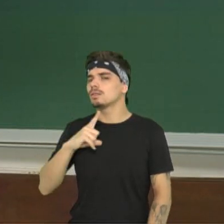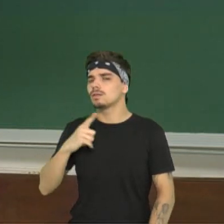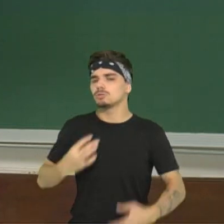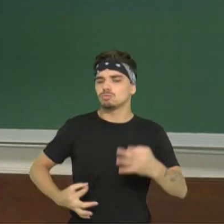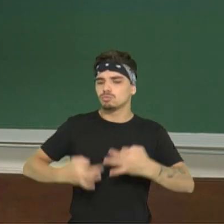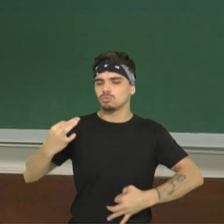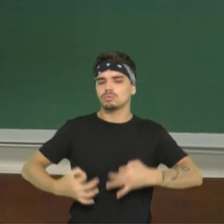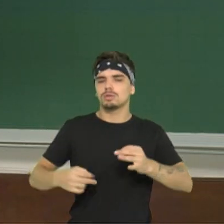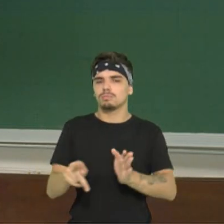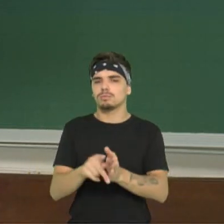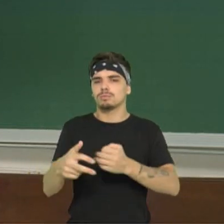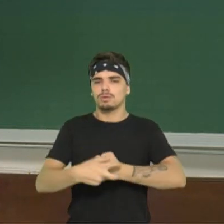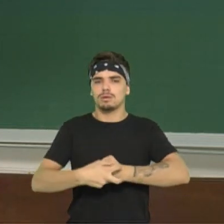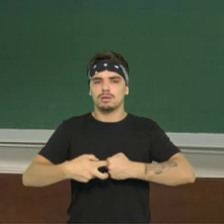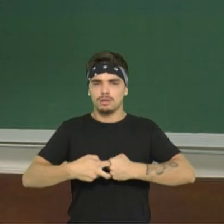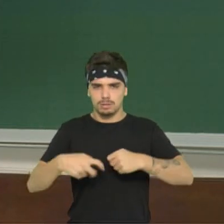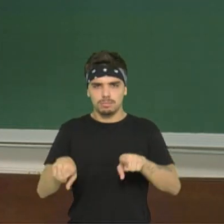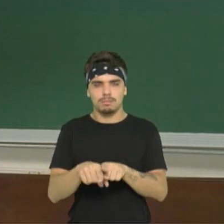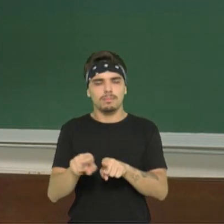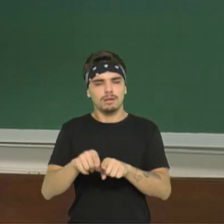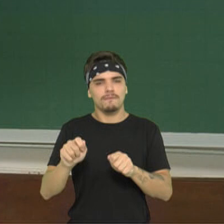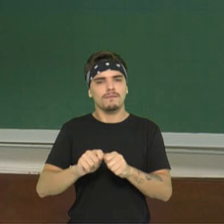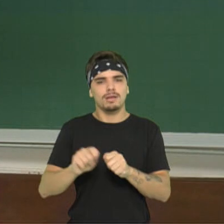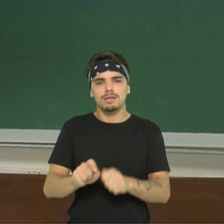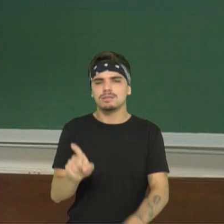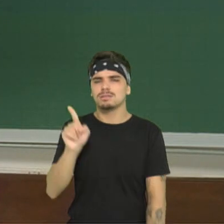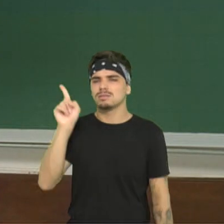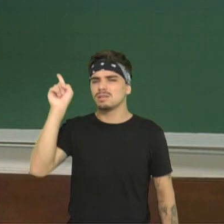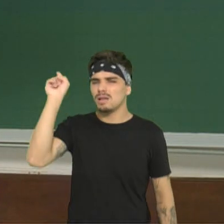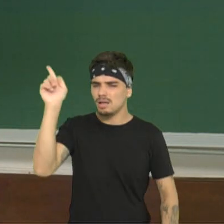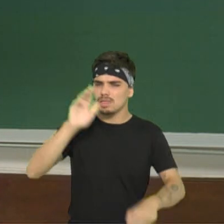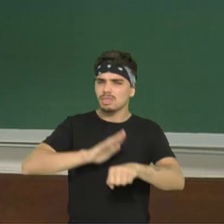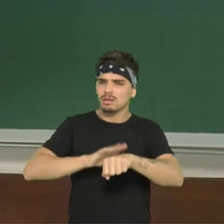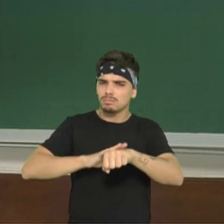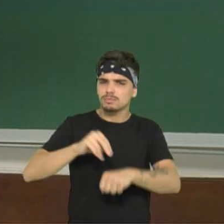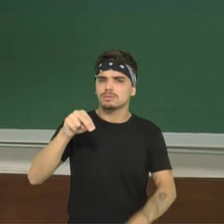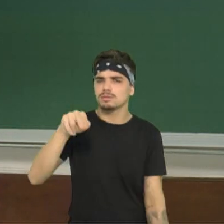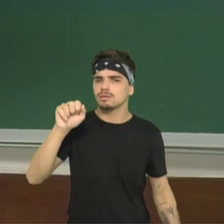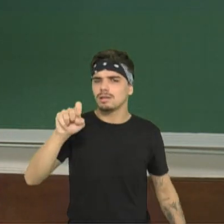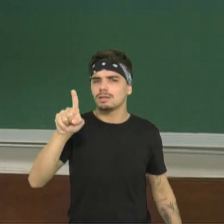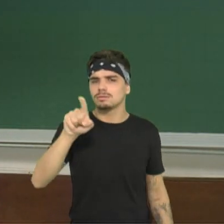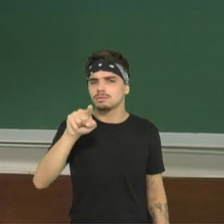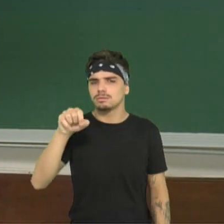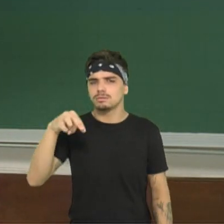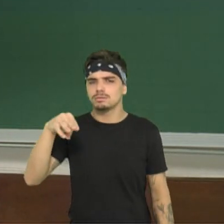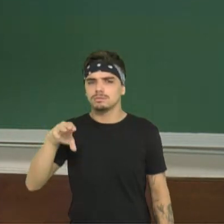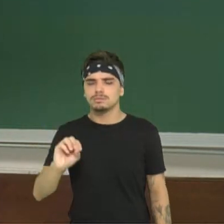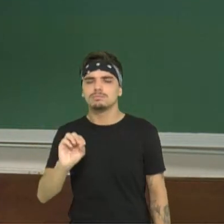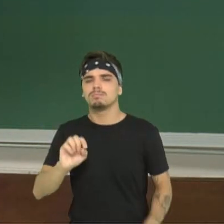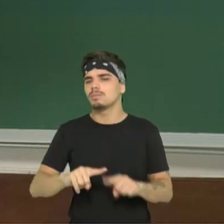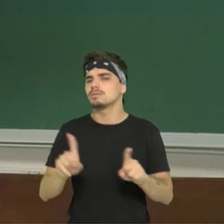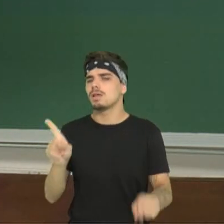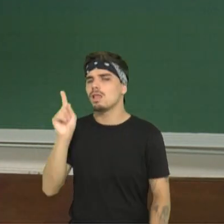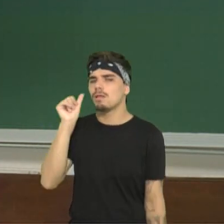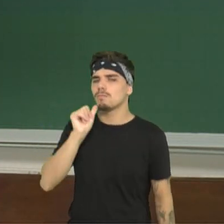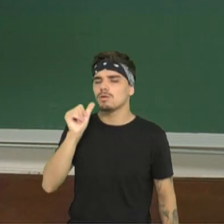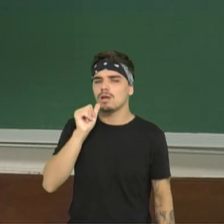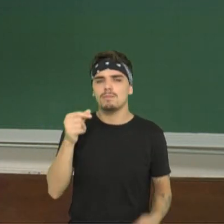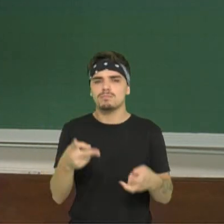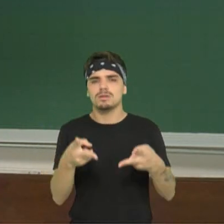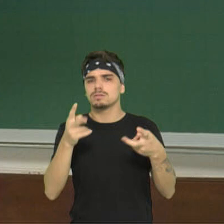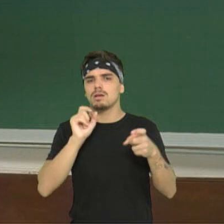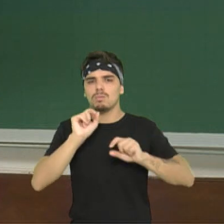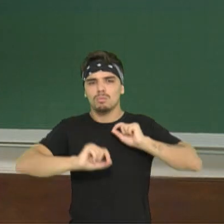julgado pelos crimes que ele cometeu na época do nazismo. E o que a Hannah Arendt percebe? Ela percebe que, na